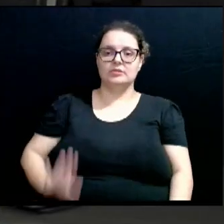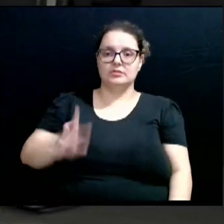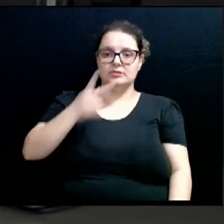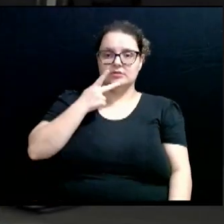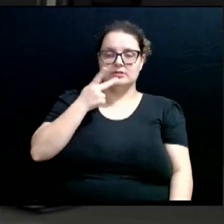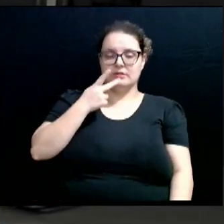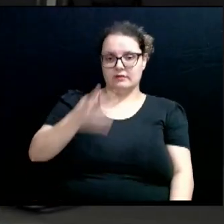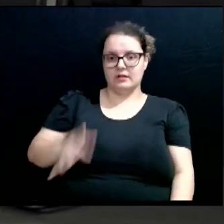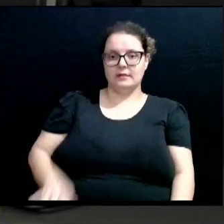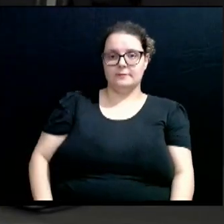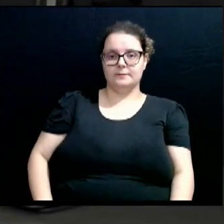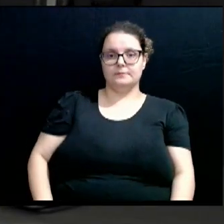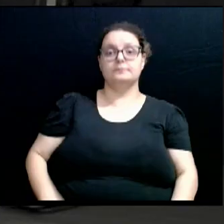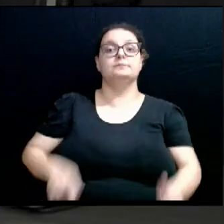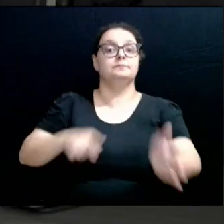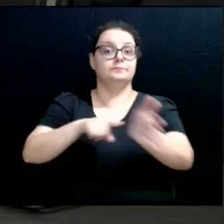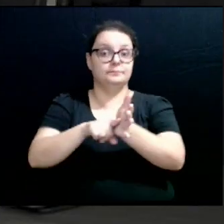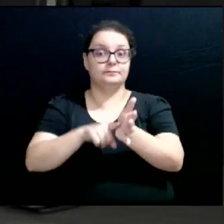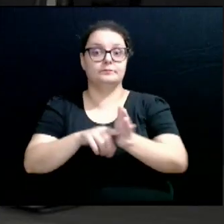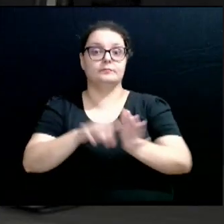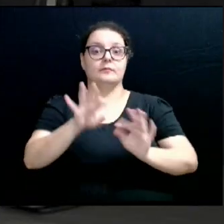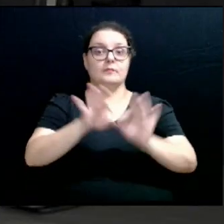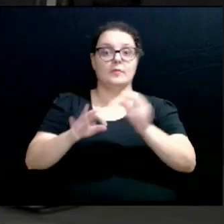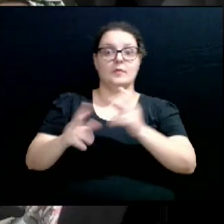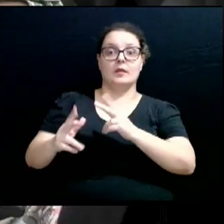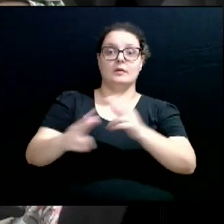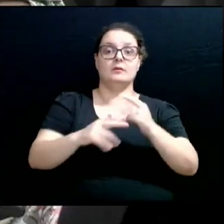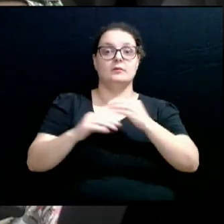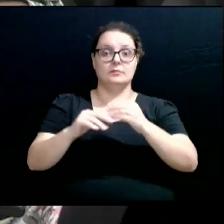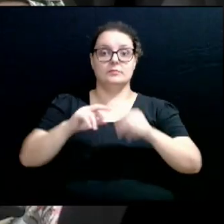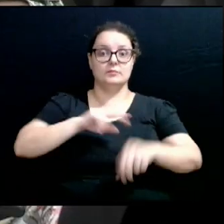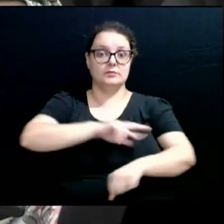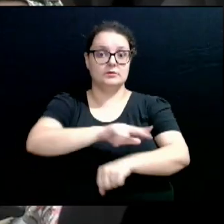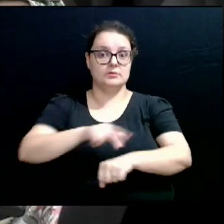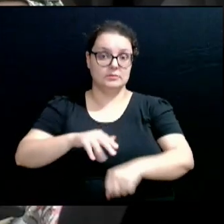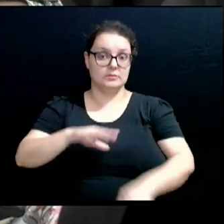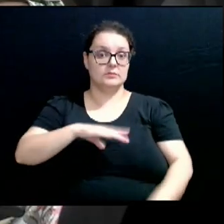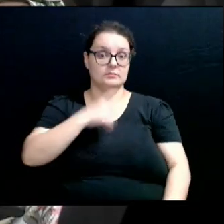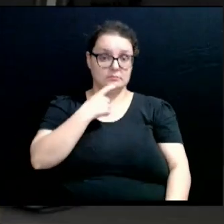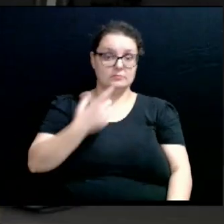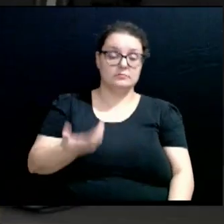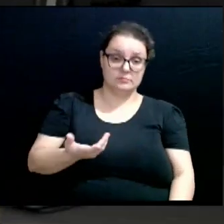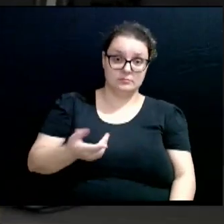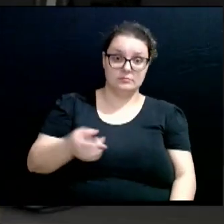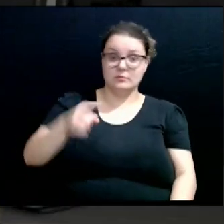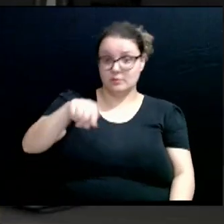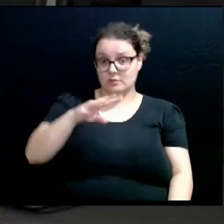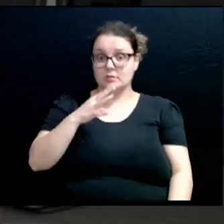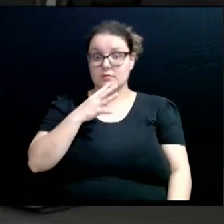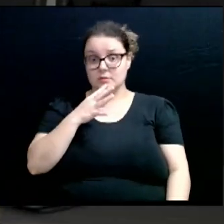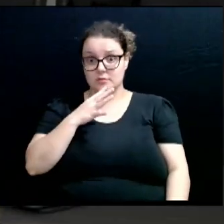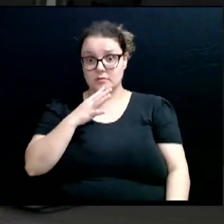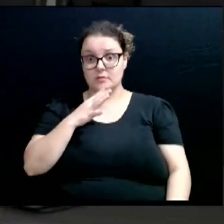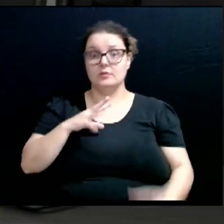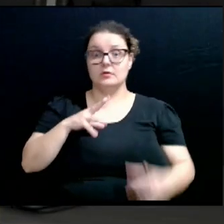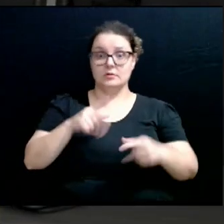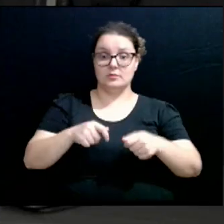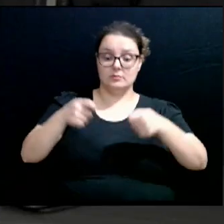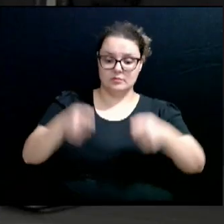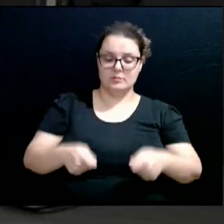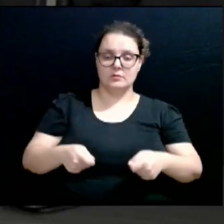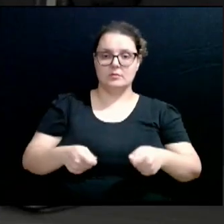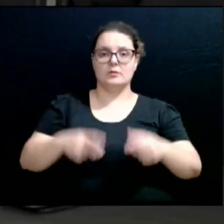pesquisem, Plano da Igualdade Racial do município de Campinas, para que vocês conheçam aquilo que foi estabelecido como obrigação